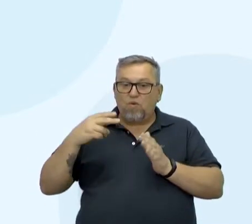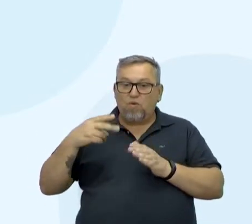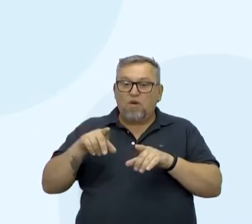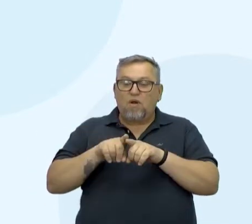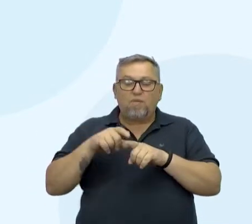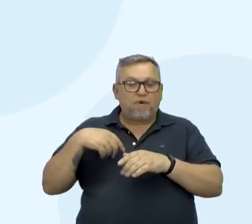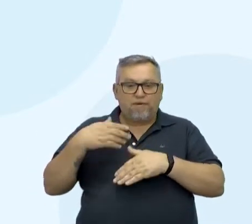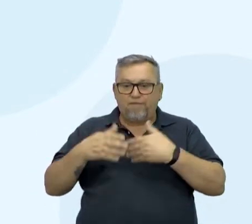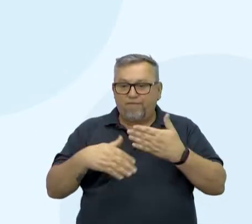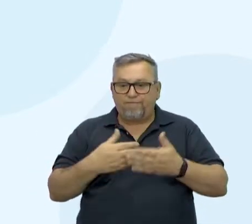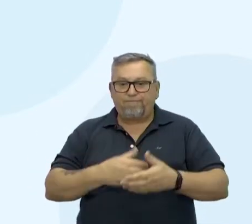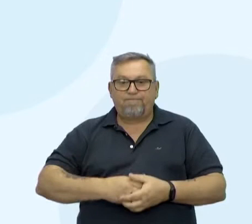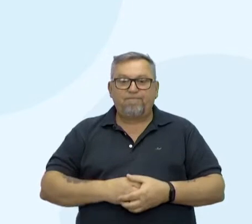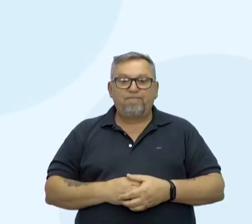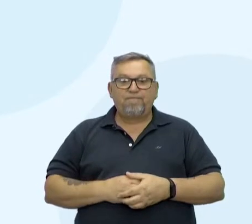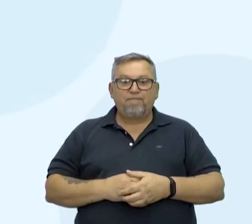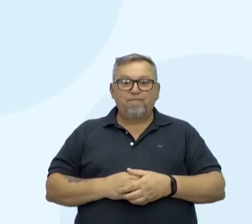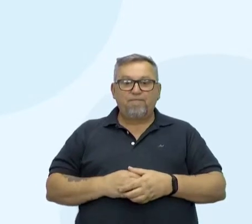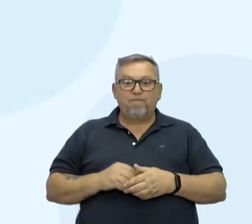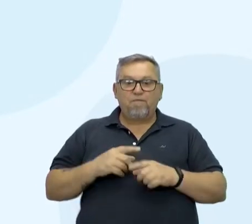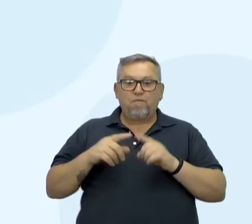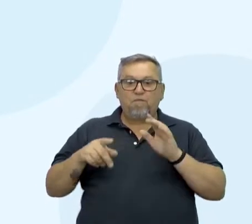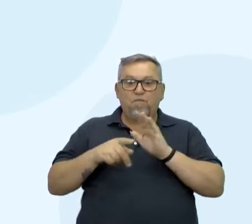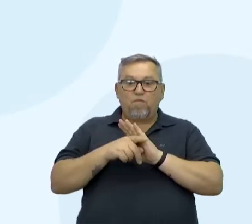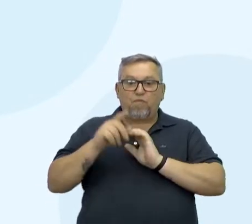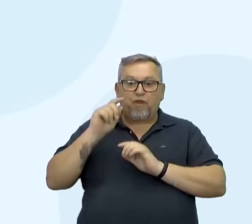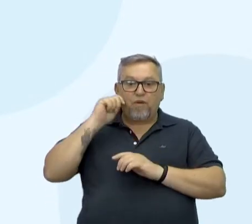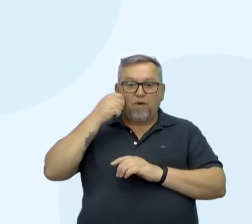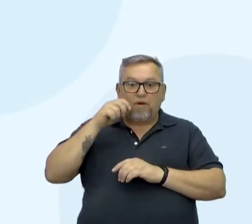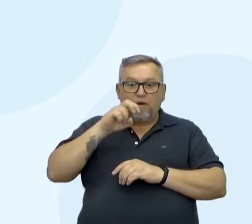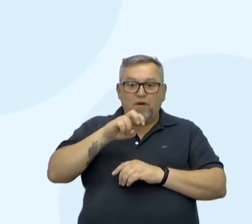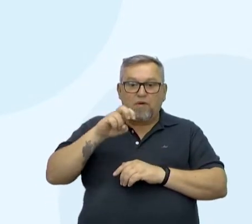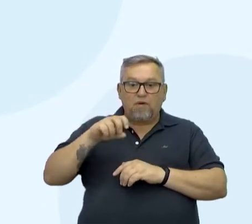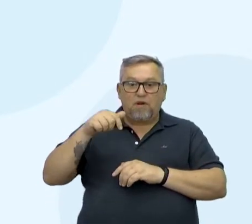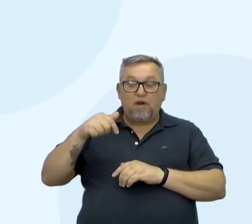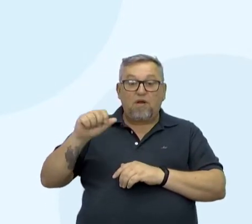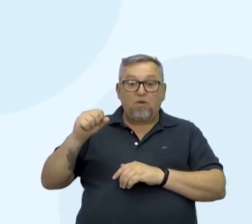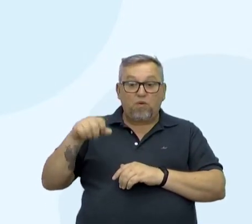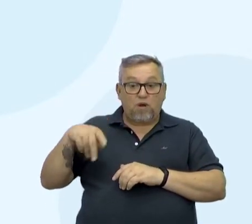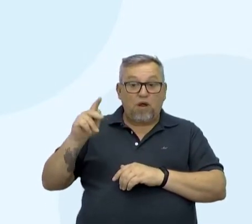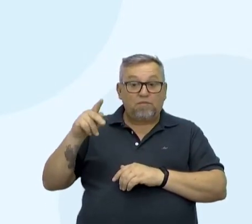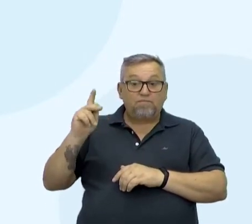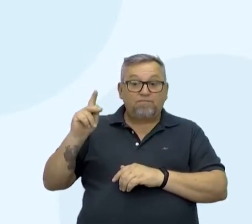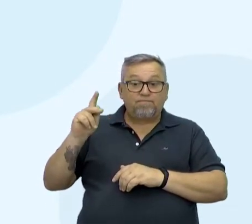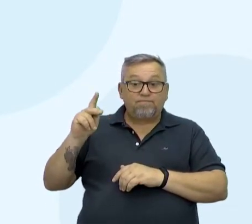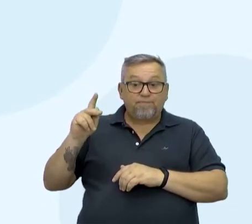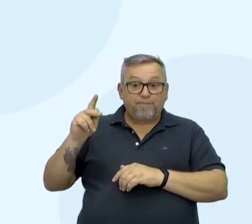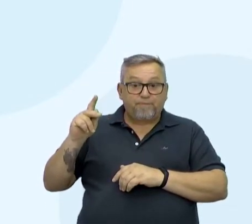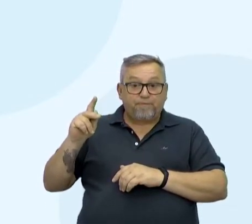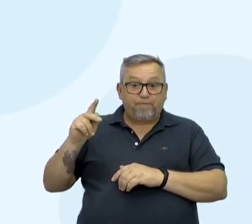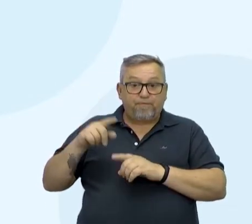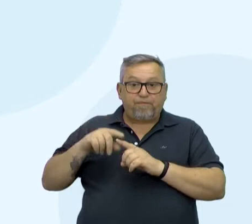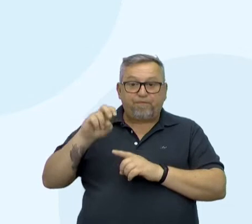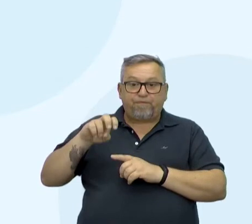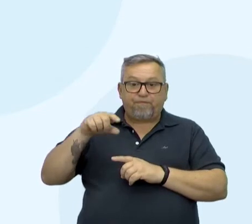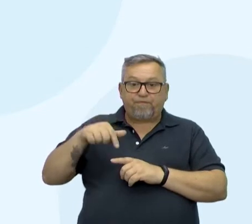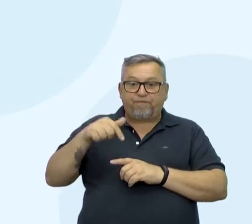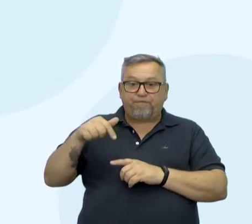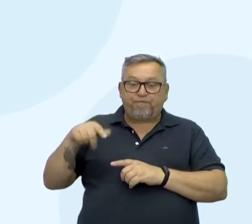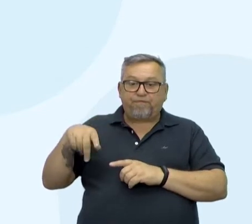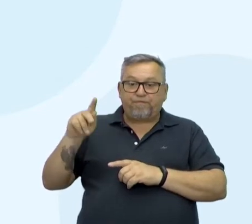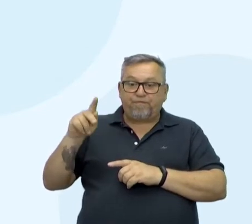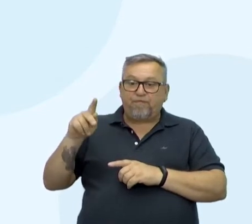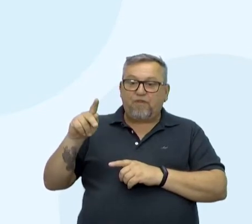assim por diante, tá? Radiação do corpo negro, né, que chega a radiação emitida pelo Sol, que está aí a 5.778